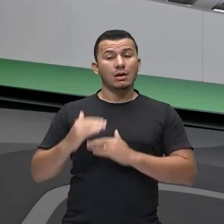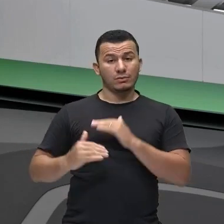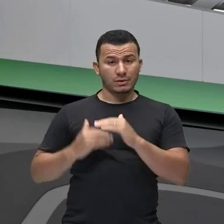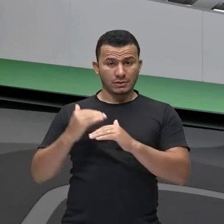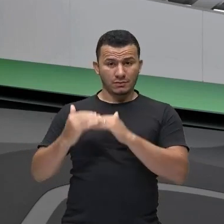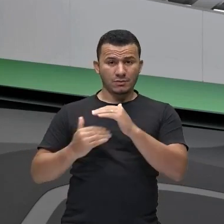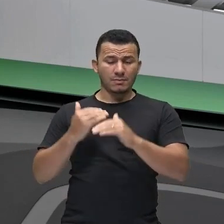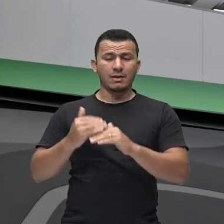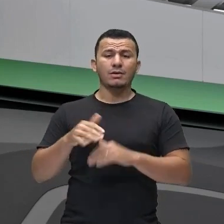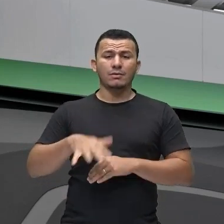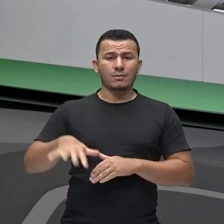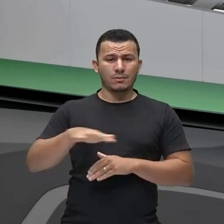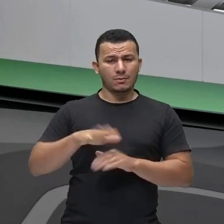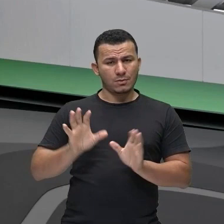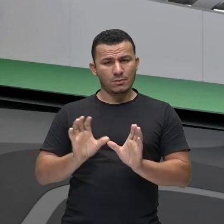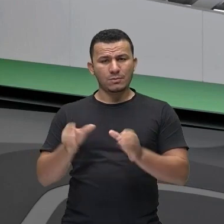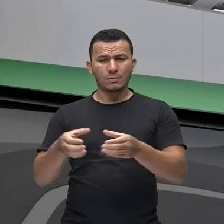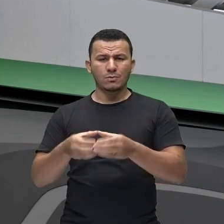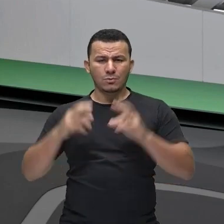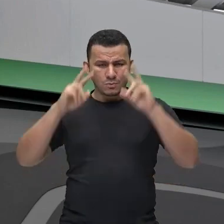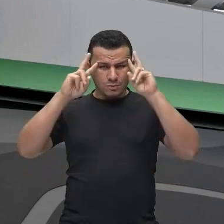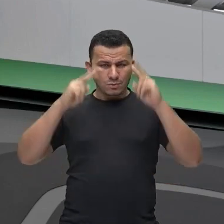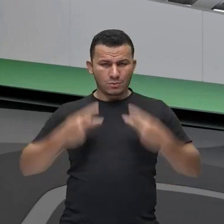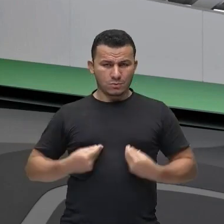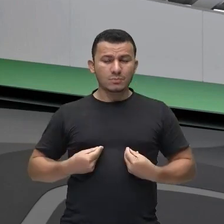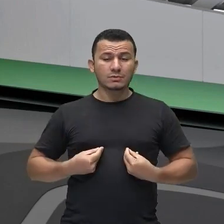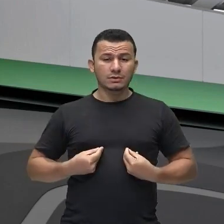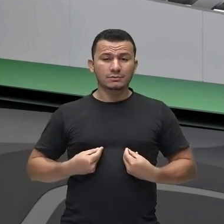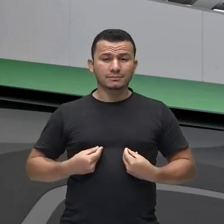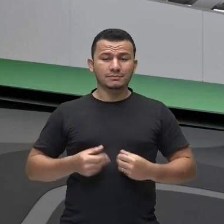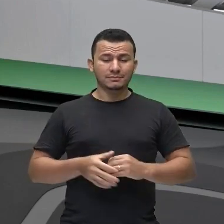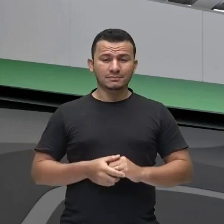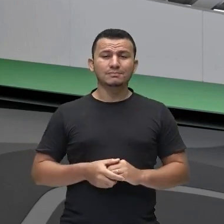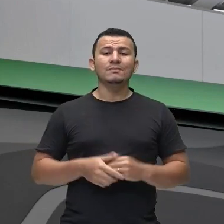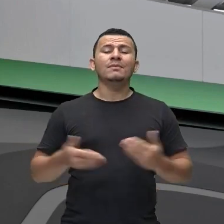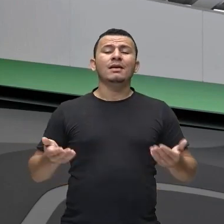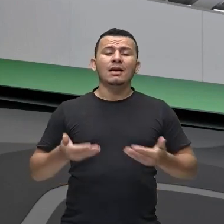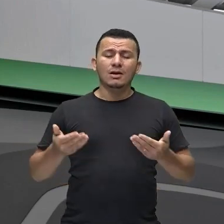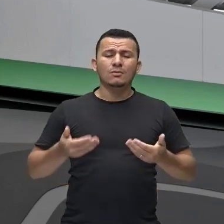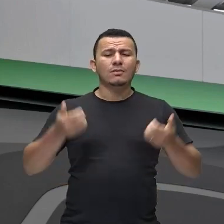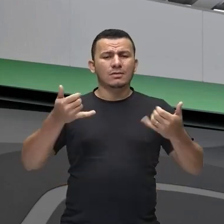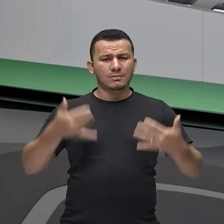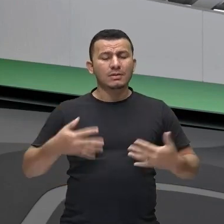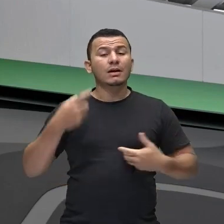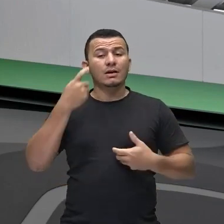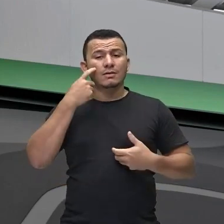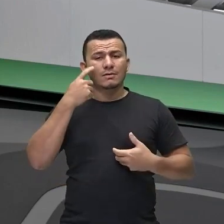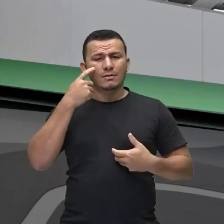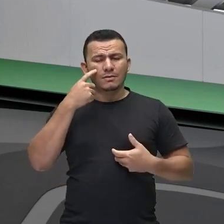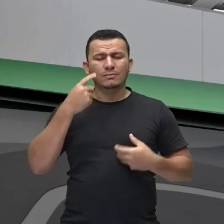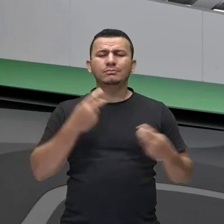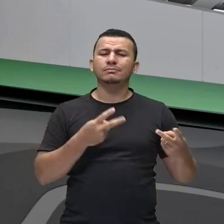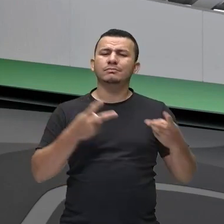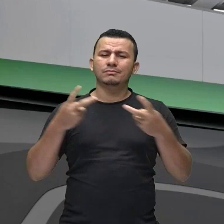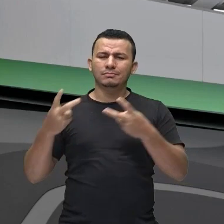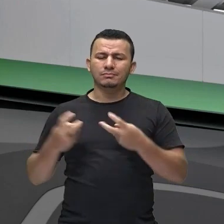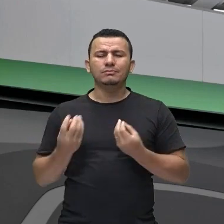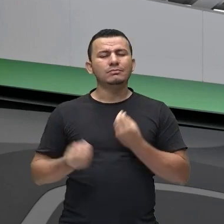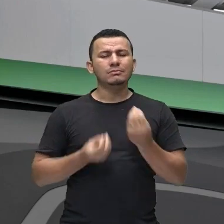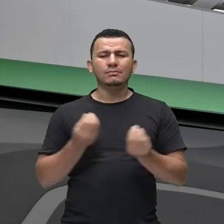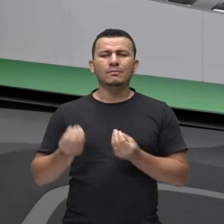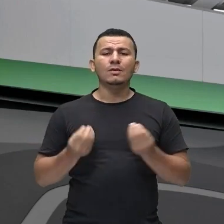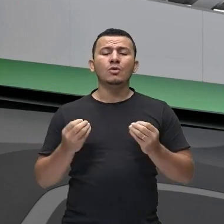na espécie humana, tá bom? Então, vamos aqui agora observar esse processo, né,